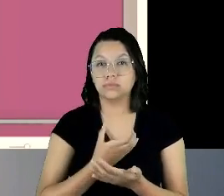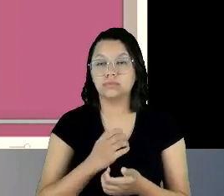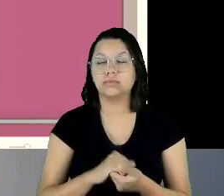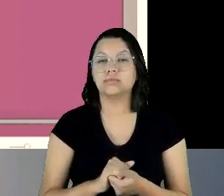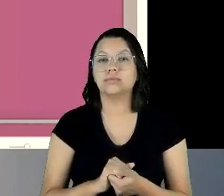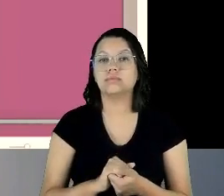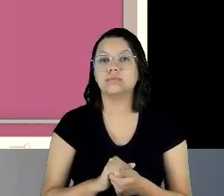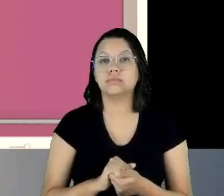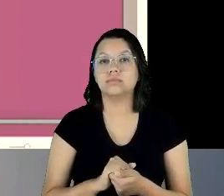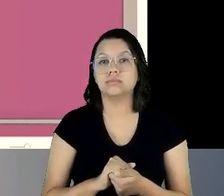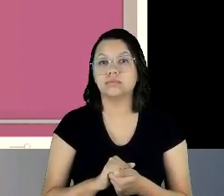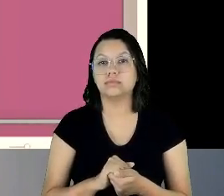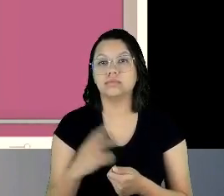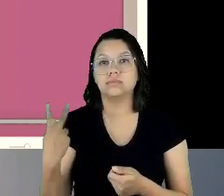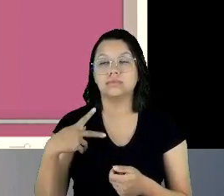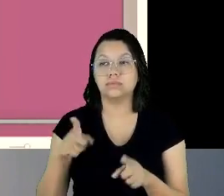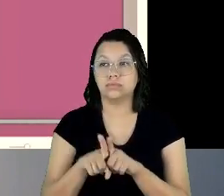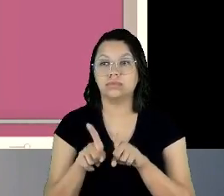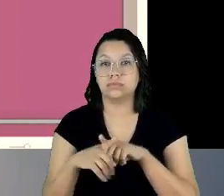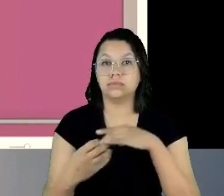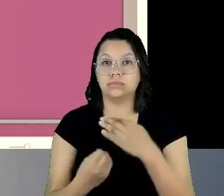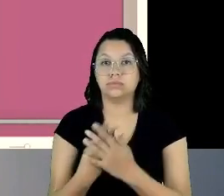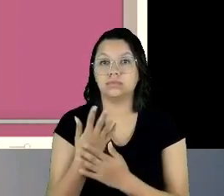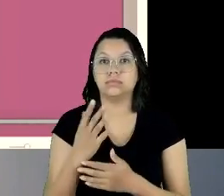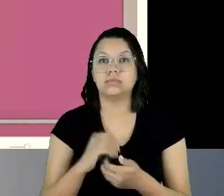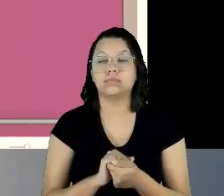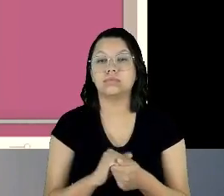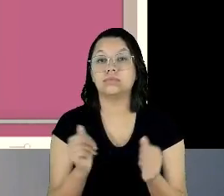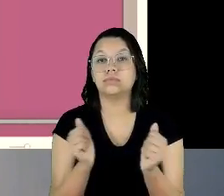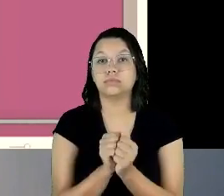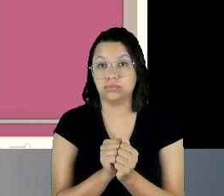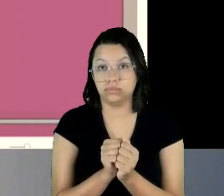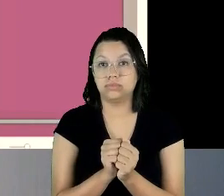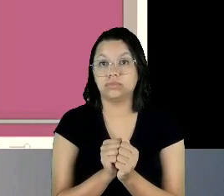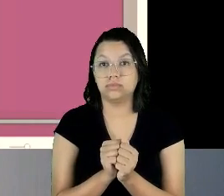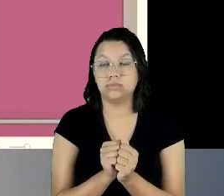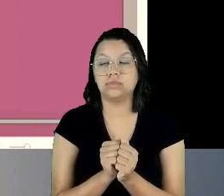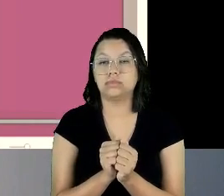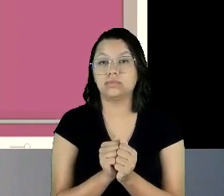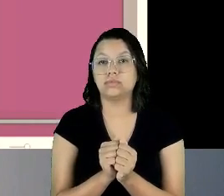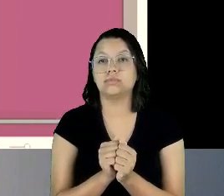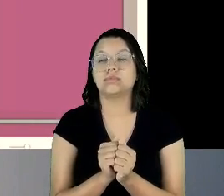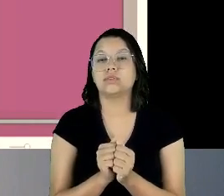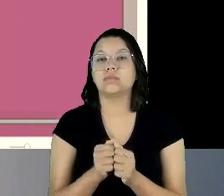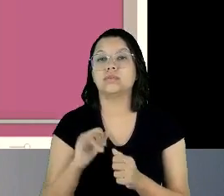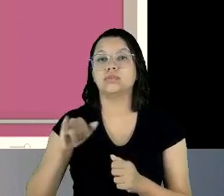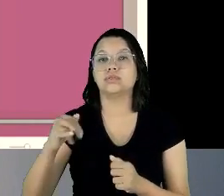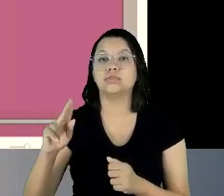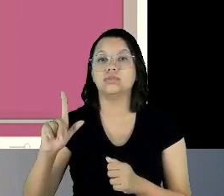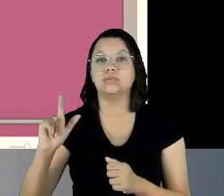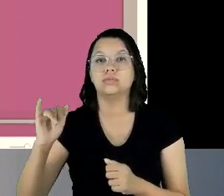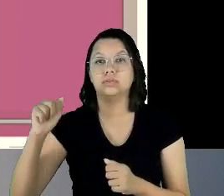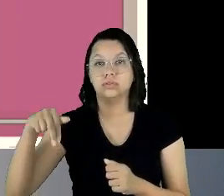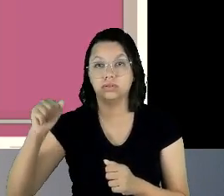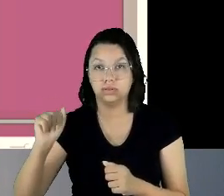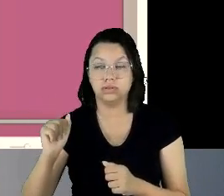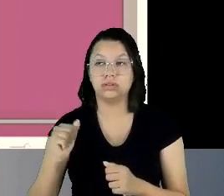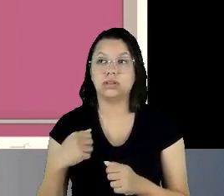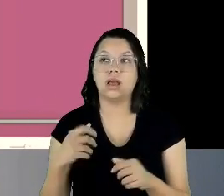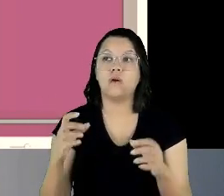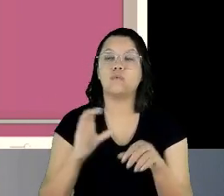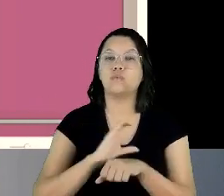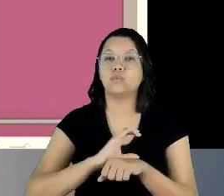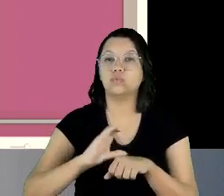dezembro, e a gente também formulou, junto com a Cadepol, com a Juliana Mota,